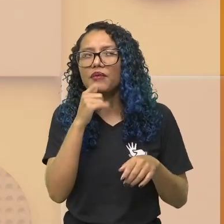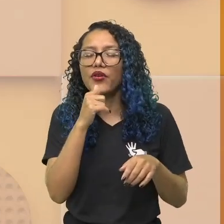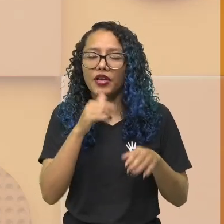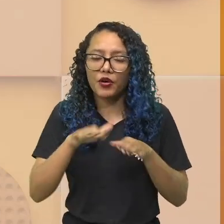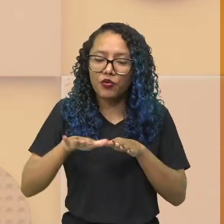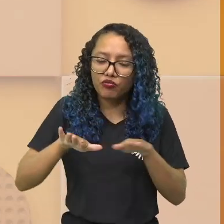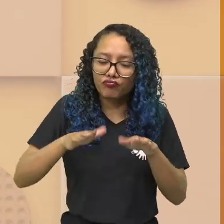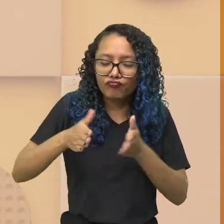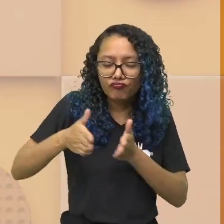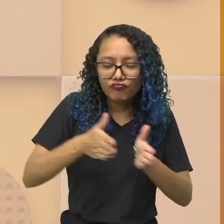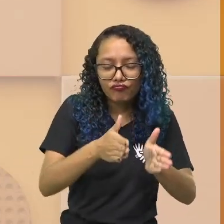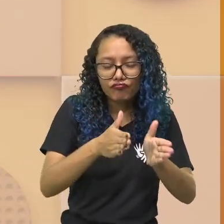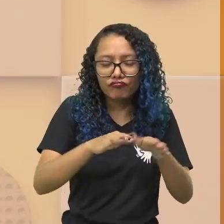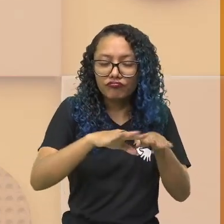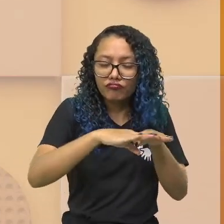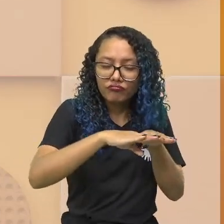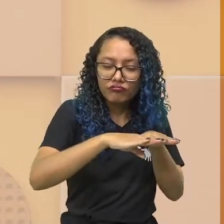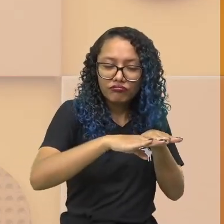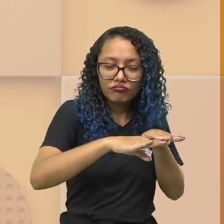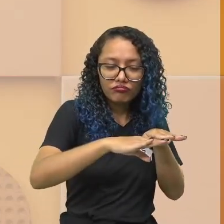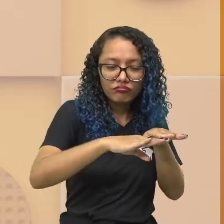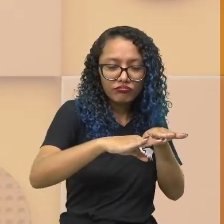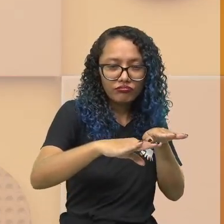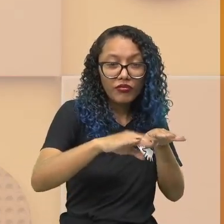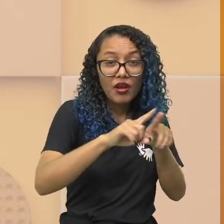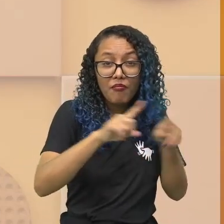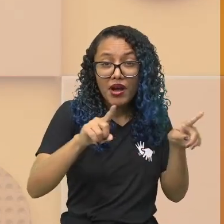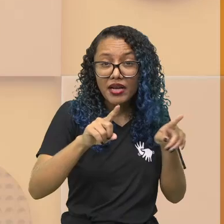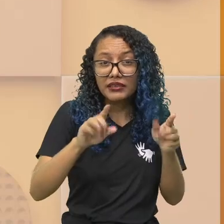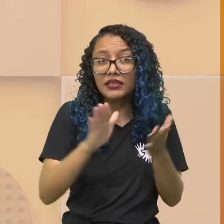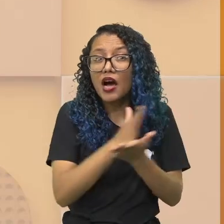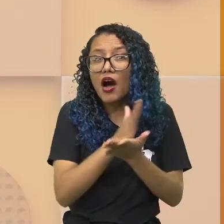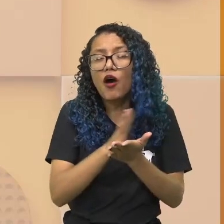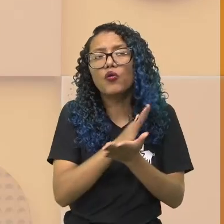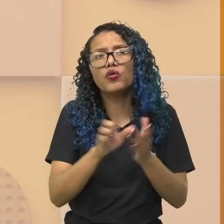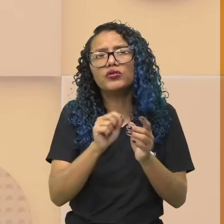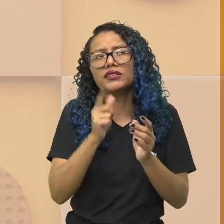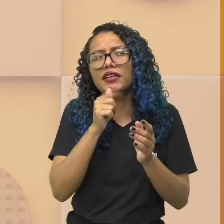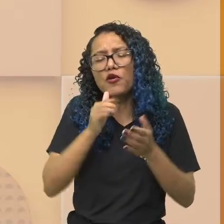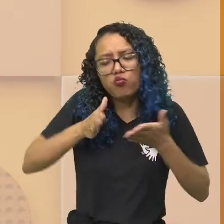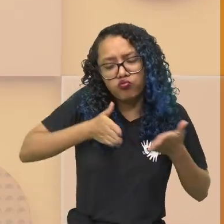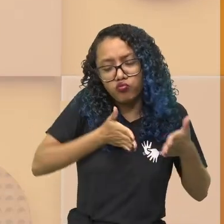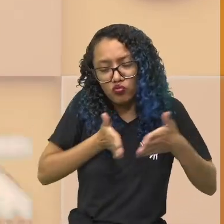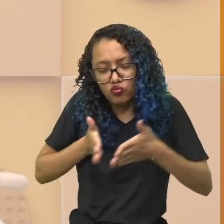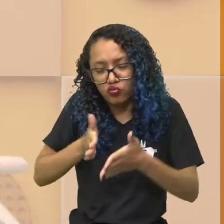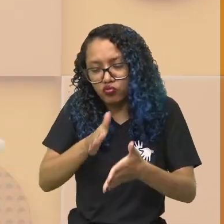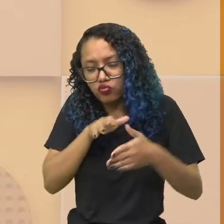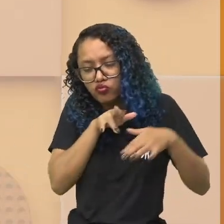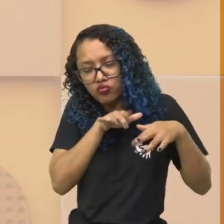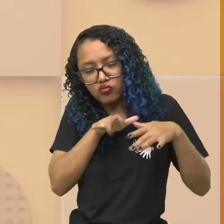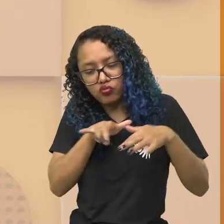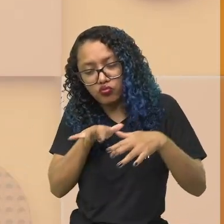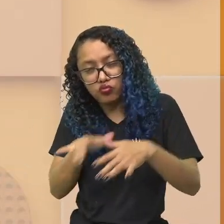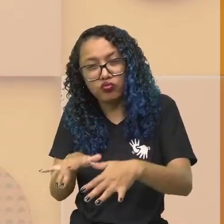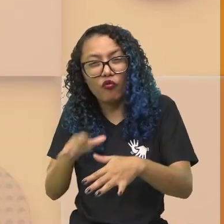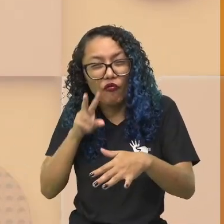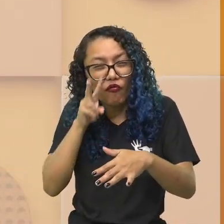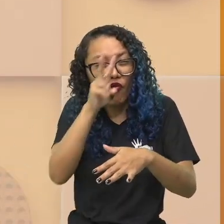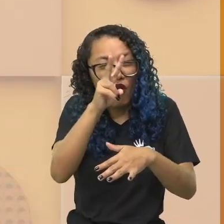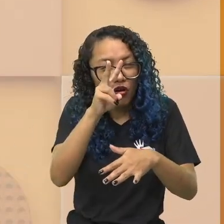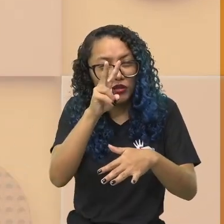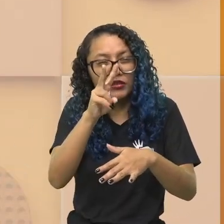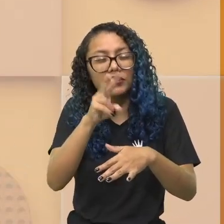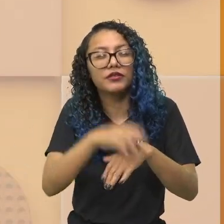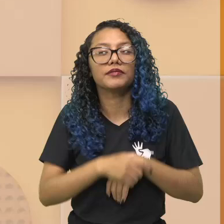coisa é um rio que de planalto, que ele desce assim, né? Desce de maneira muito mais forte. E aí uma hidrelétrica só vai